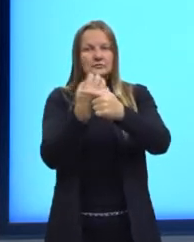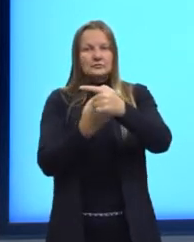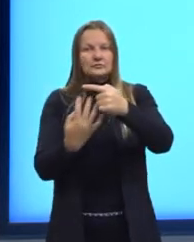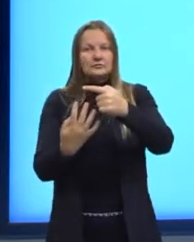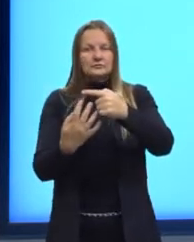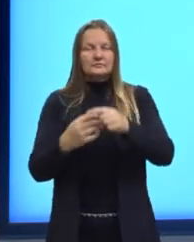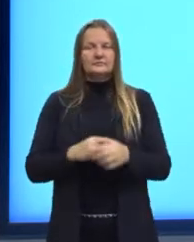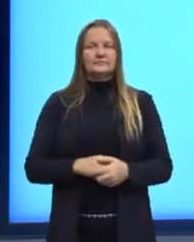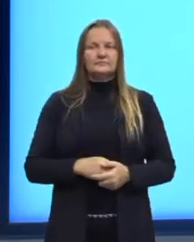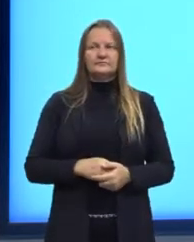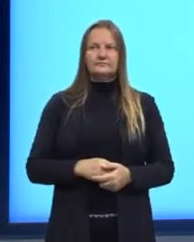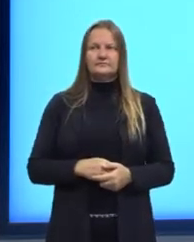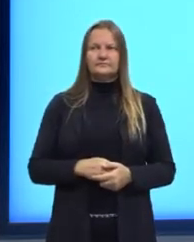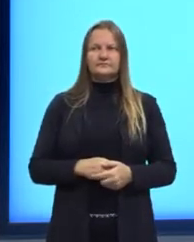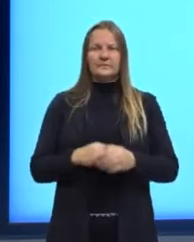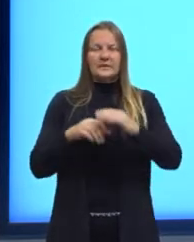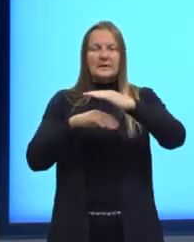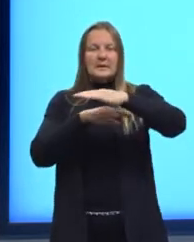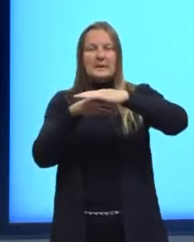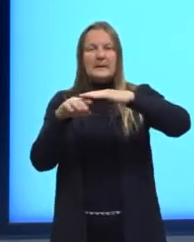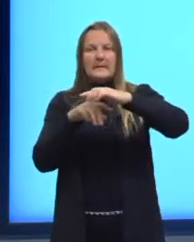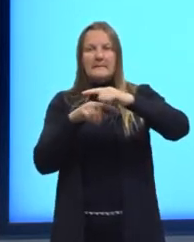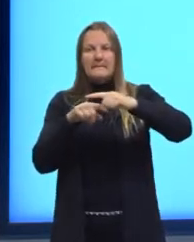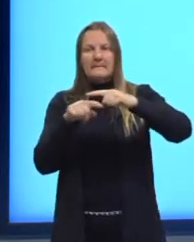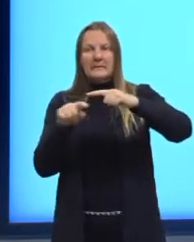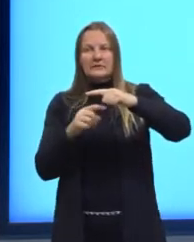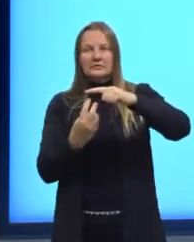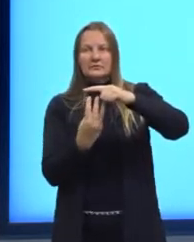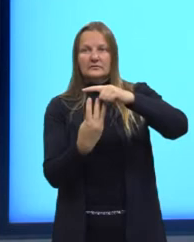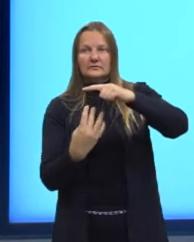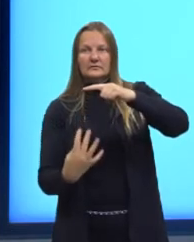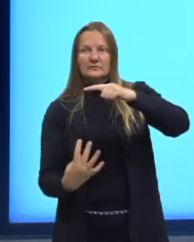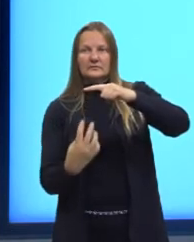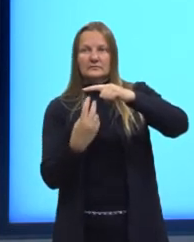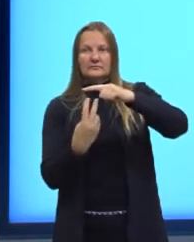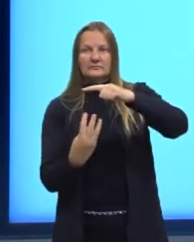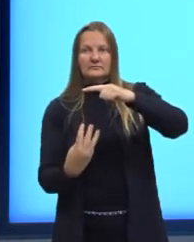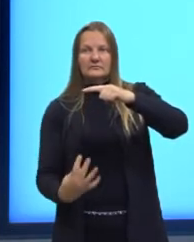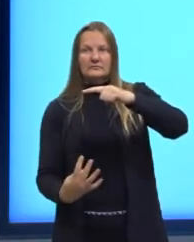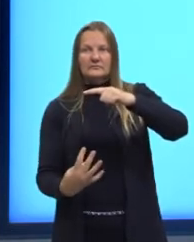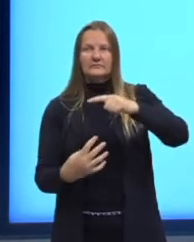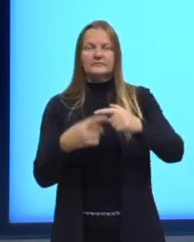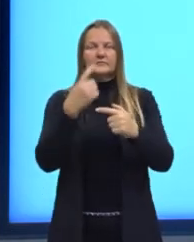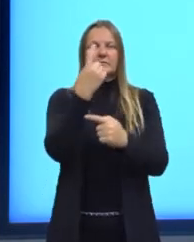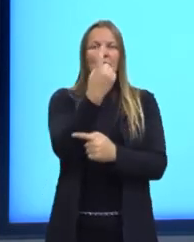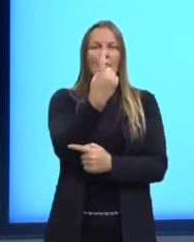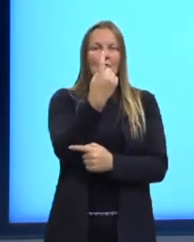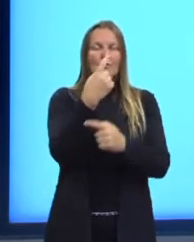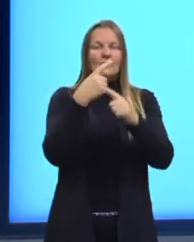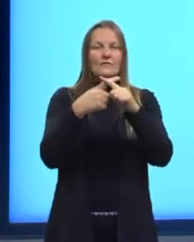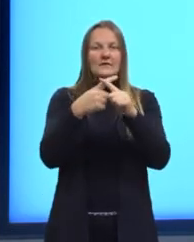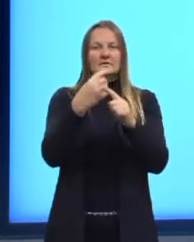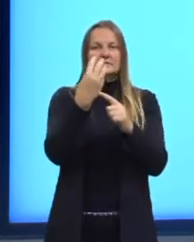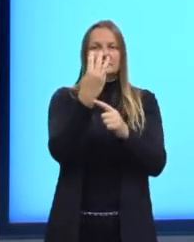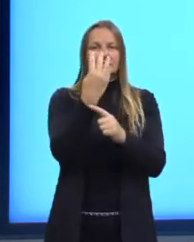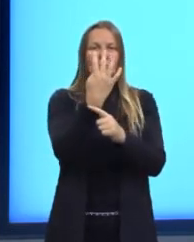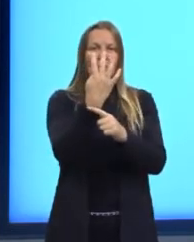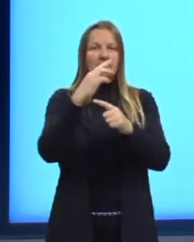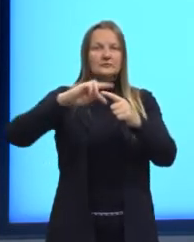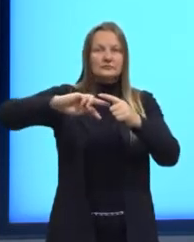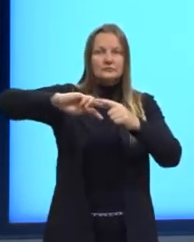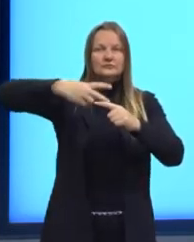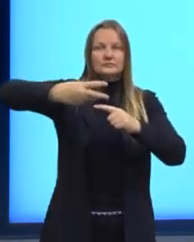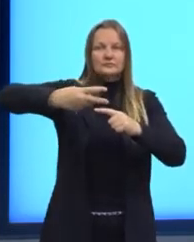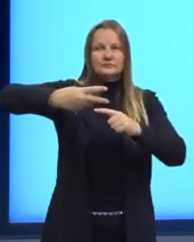era o 3/4 então resolvendo nós teríamos um vezes quatro terços